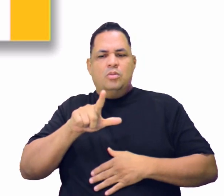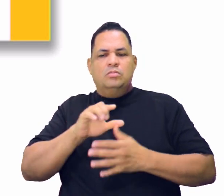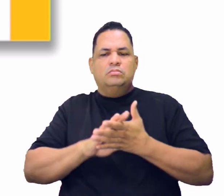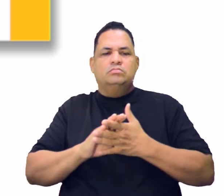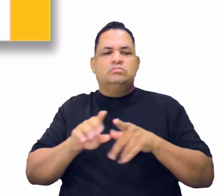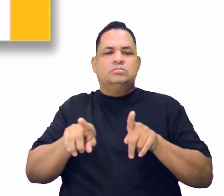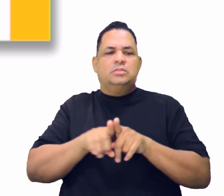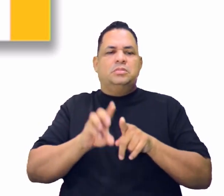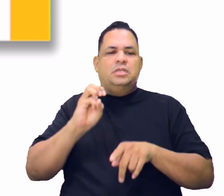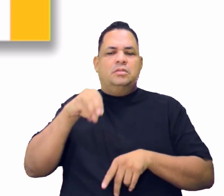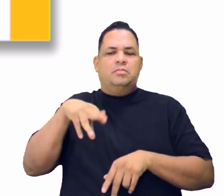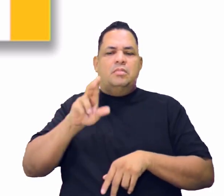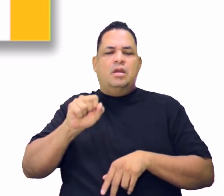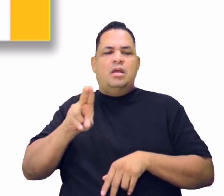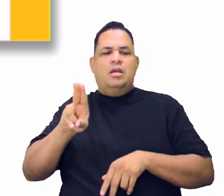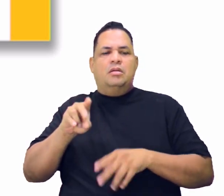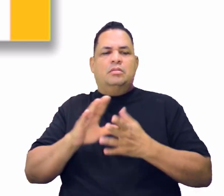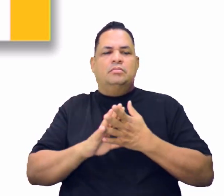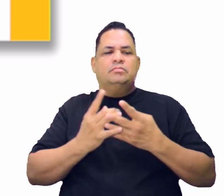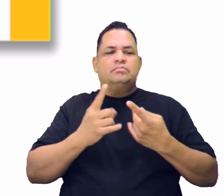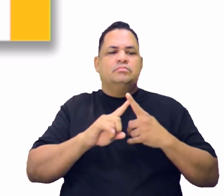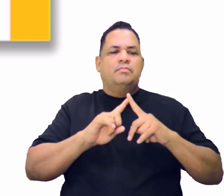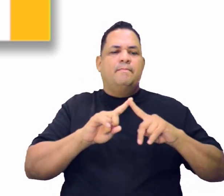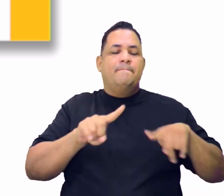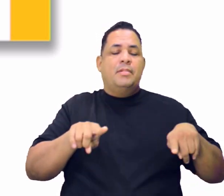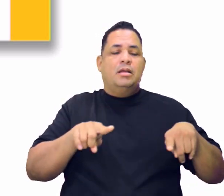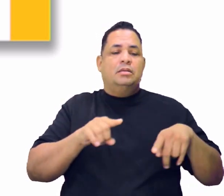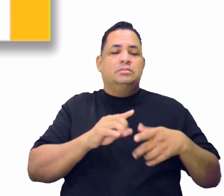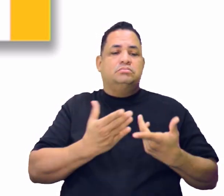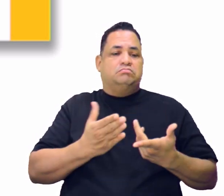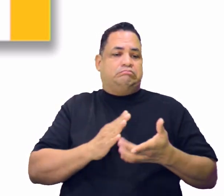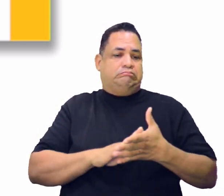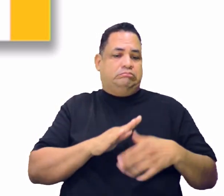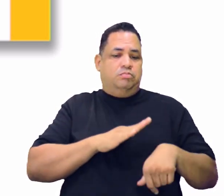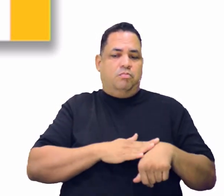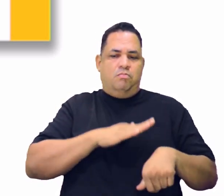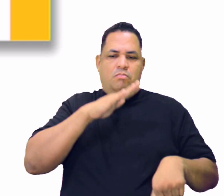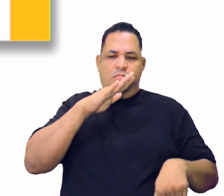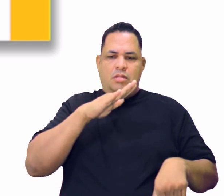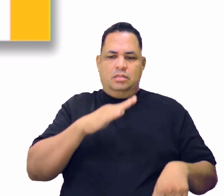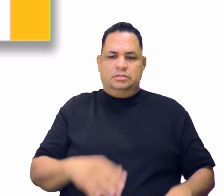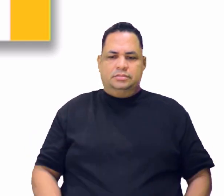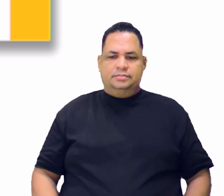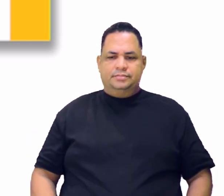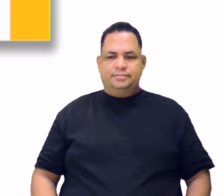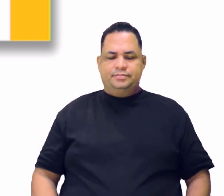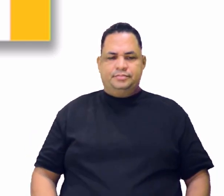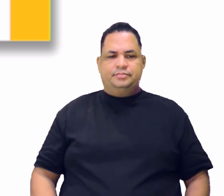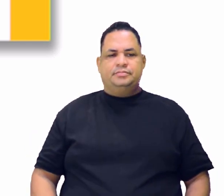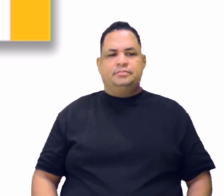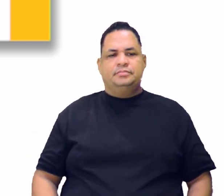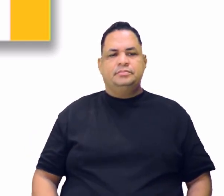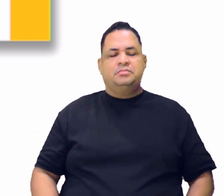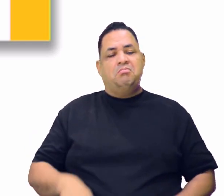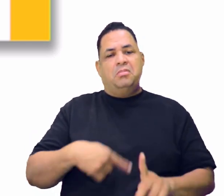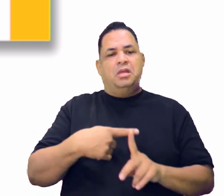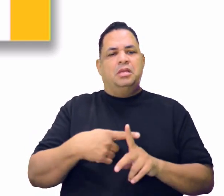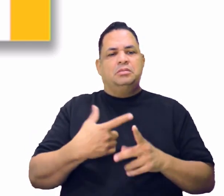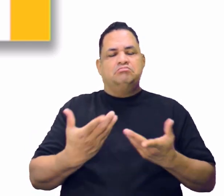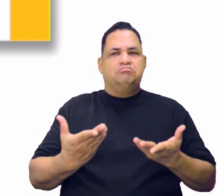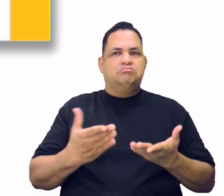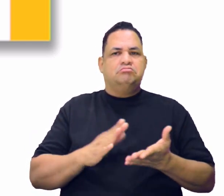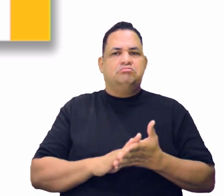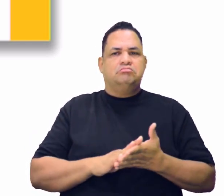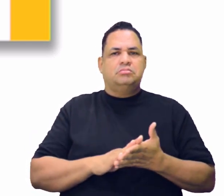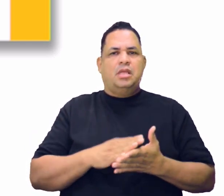U, mas e mais. Por quê, amadinha? Porque é muito